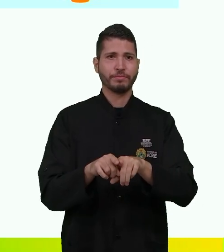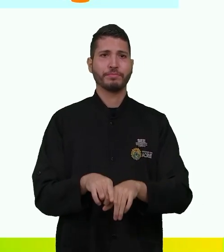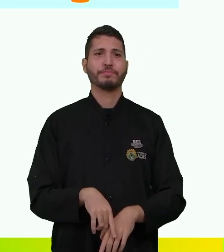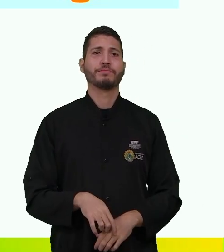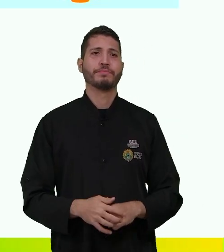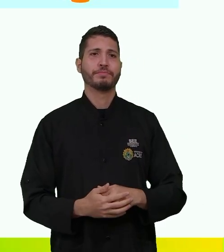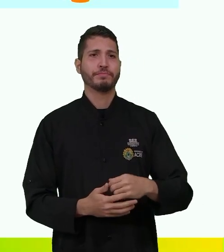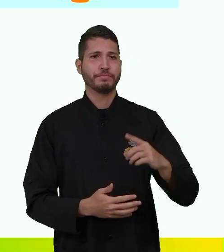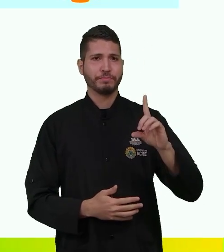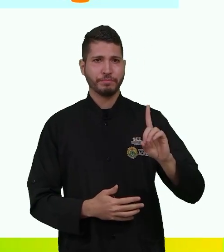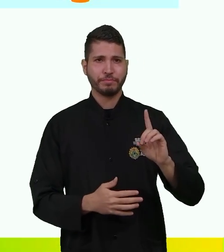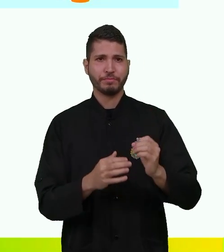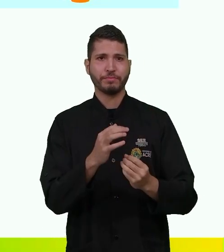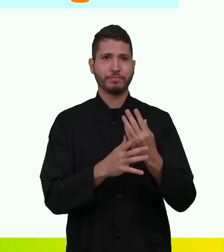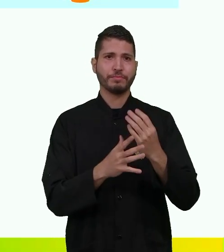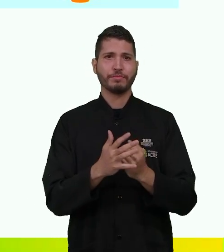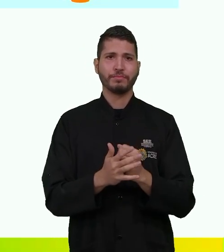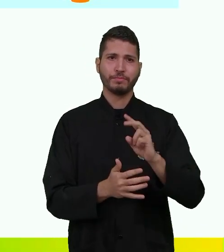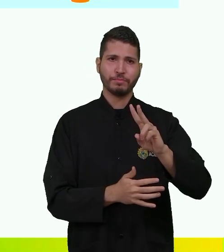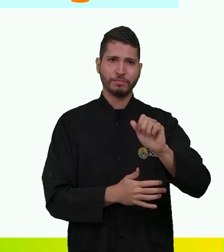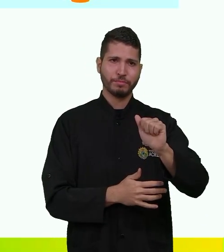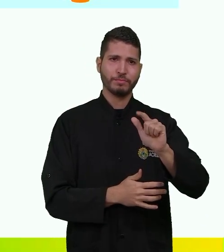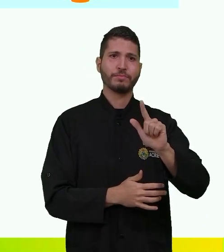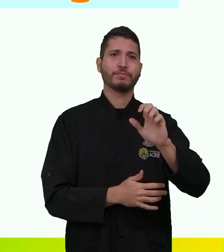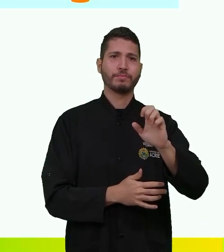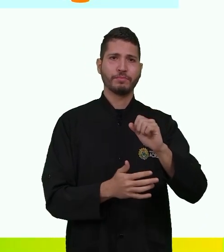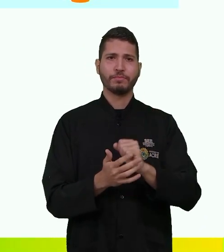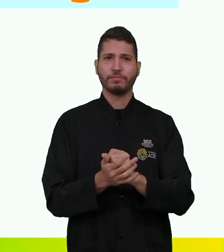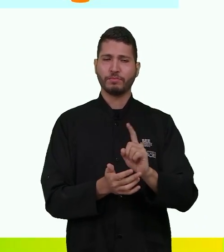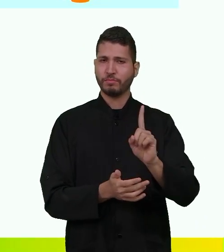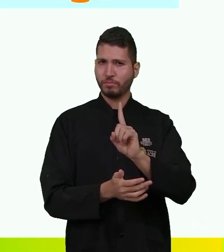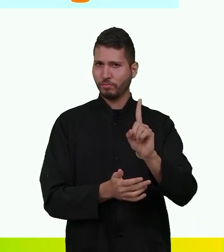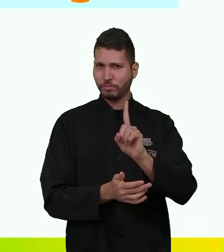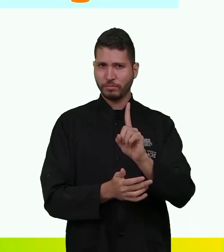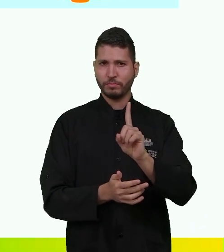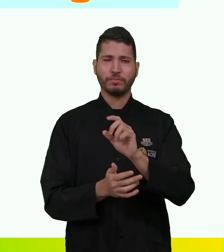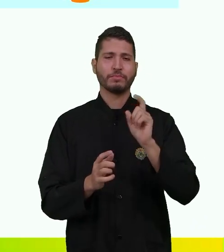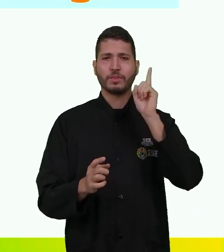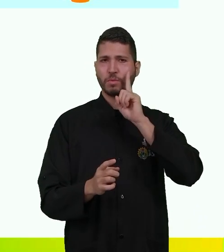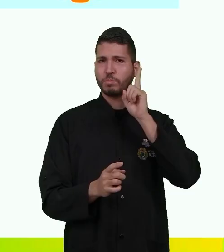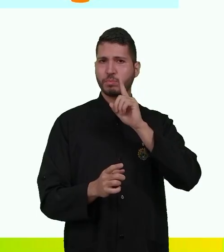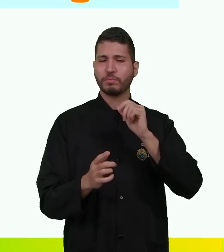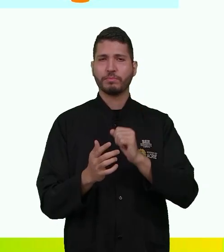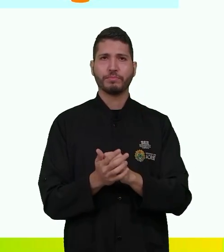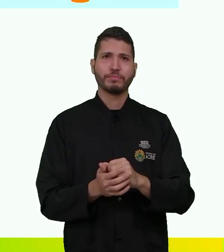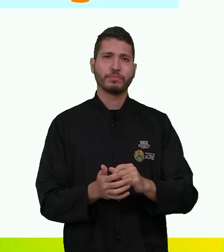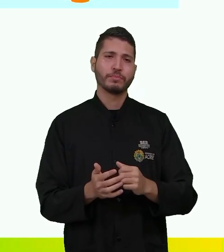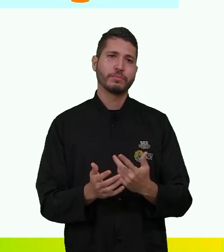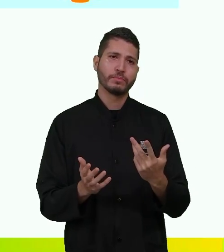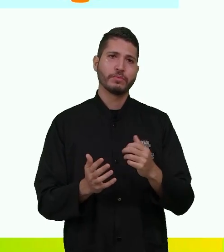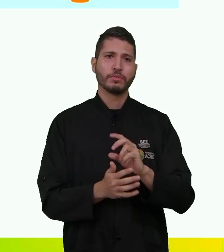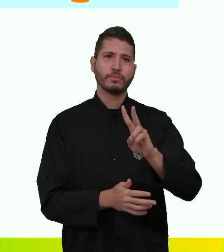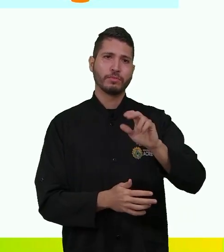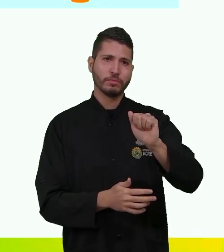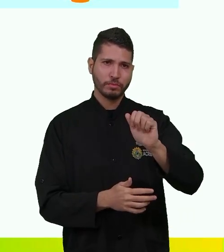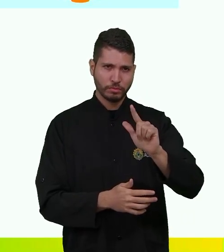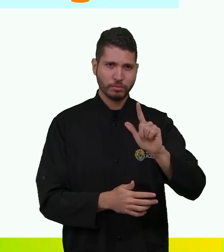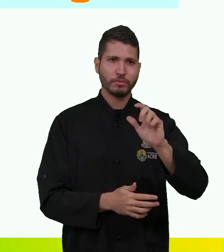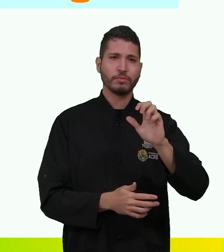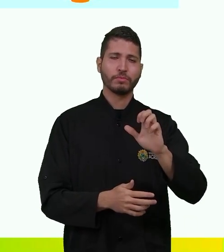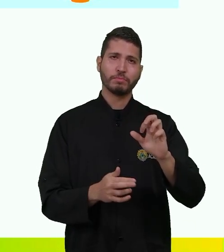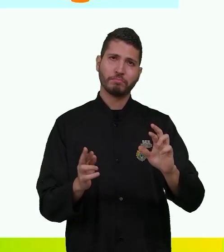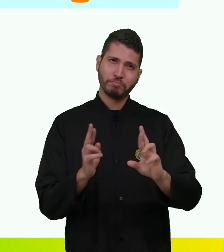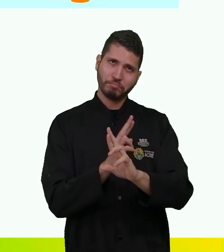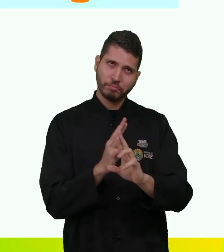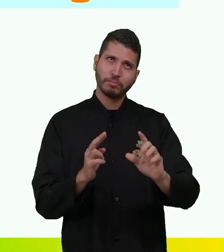do Silício nos Estados Unidos? Jamais, nós nem vimos isso na nossa aula, embora o Vale do Silício tenha a ver com a